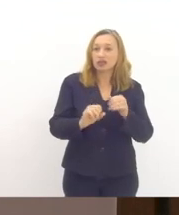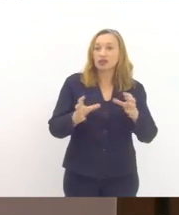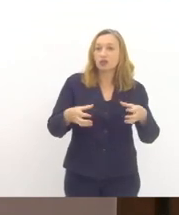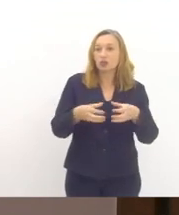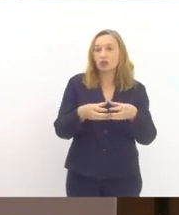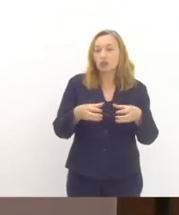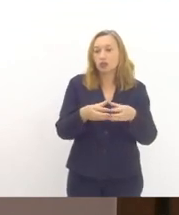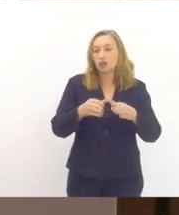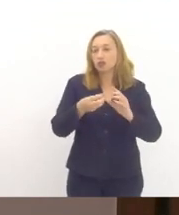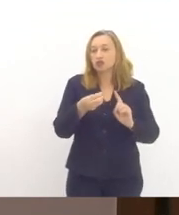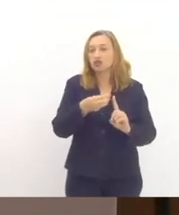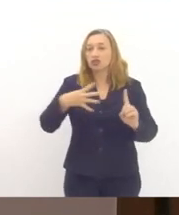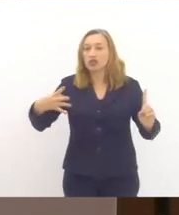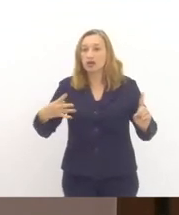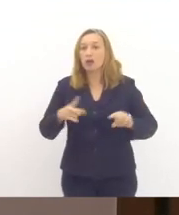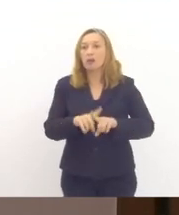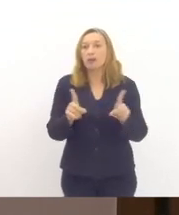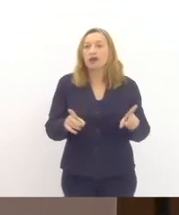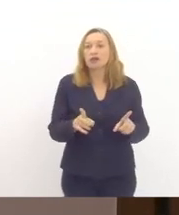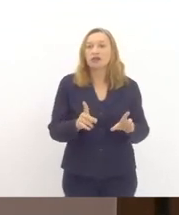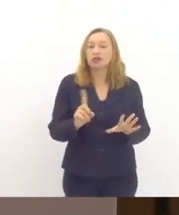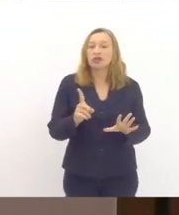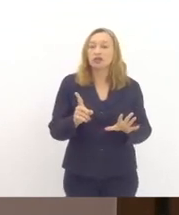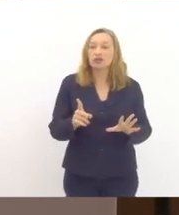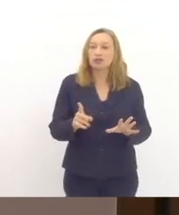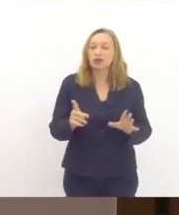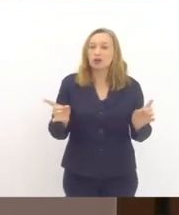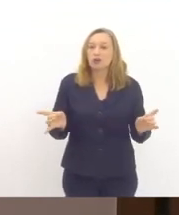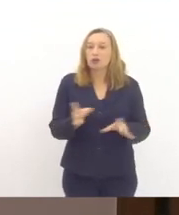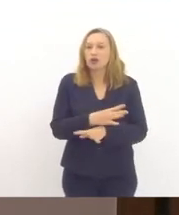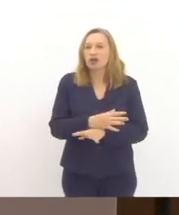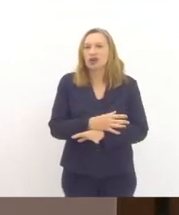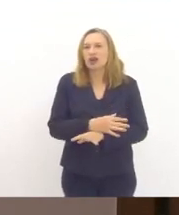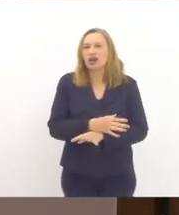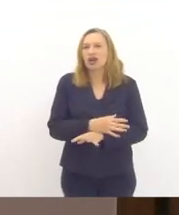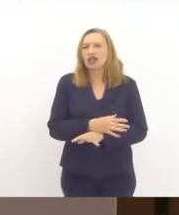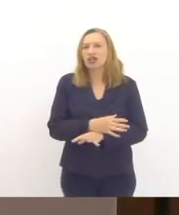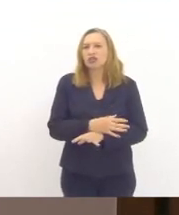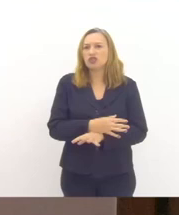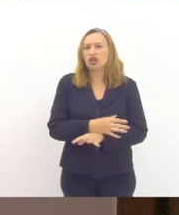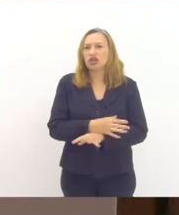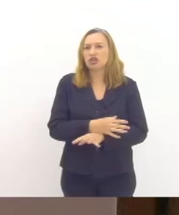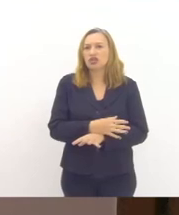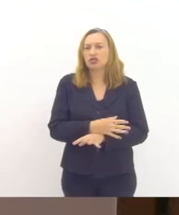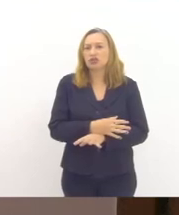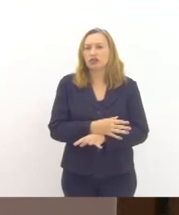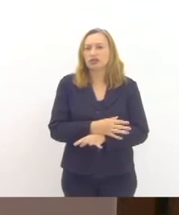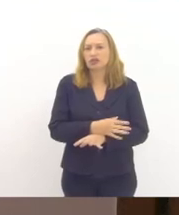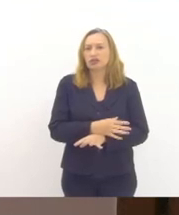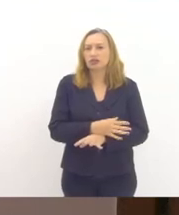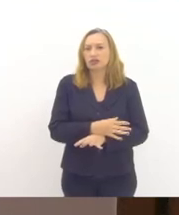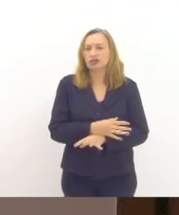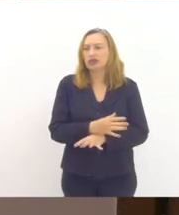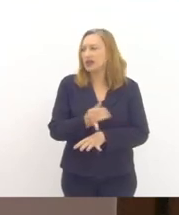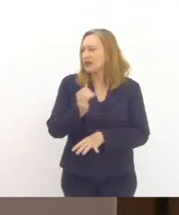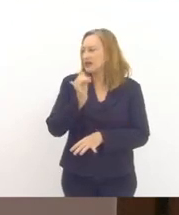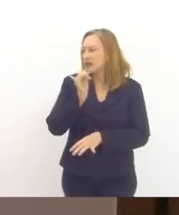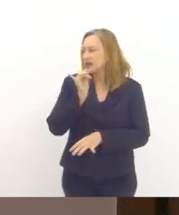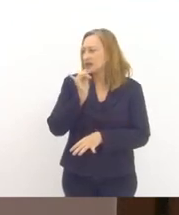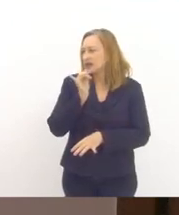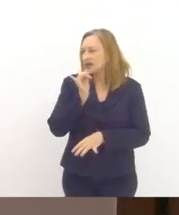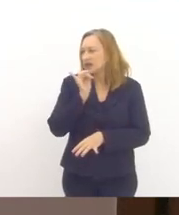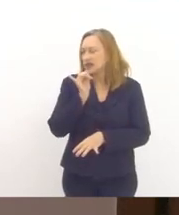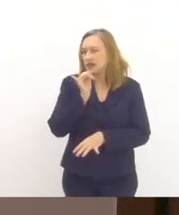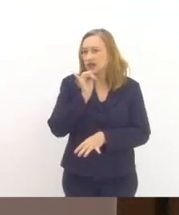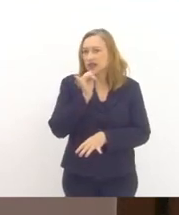de extensão, mas que para aqui não ficou hoje pronto, mas que menciona essa realidade. Então, por exemplo, vou ler